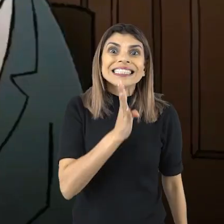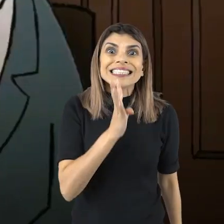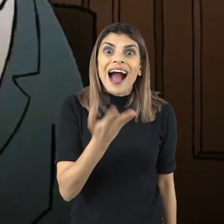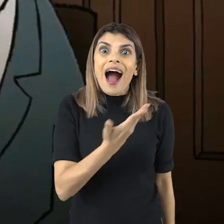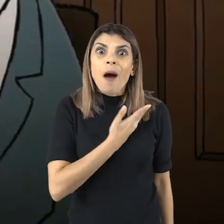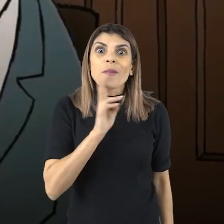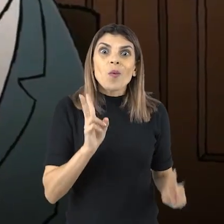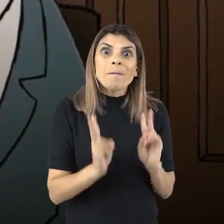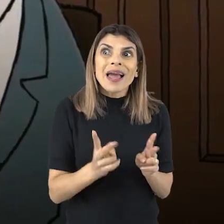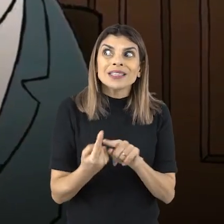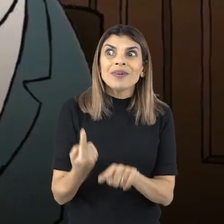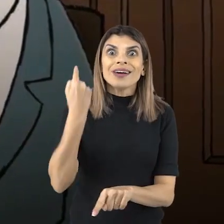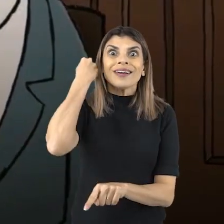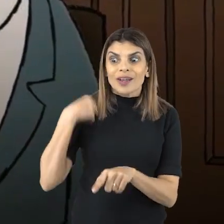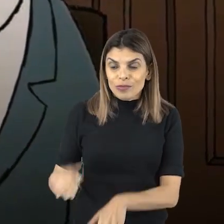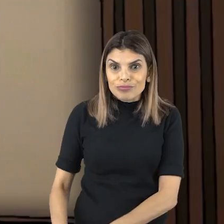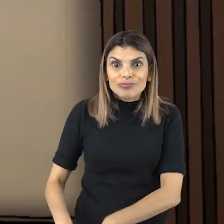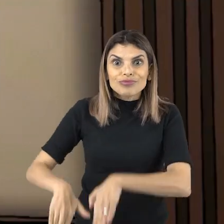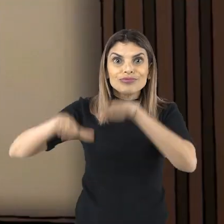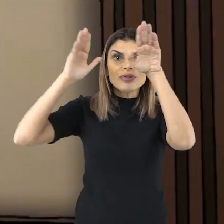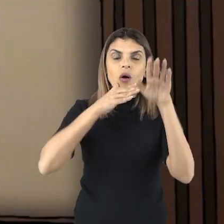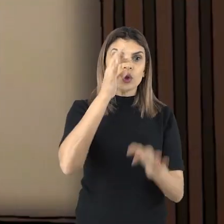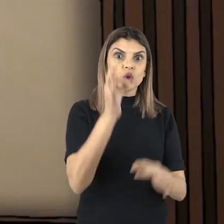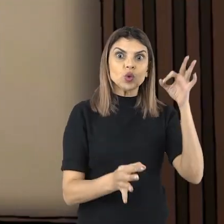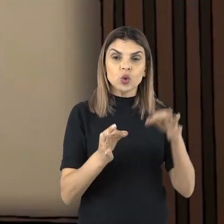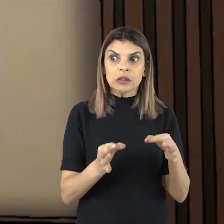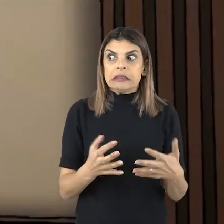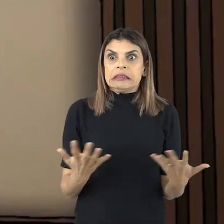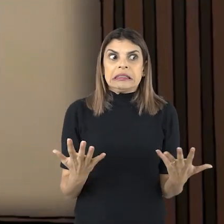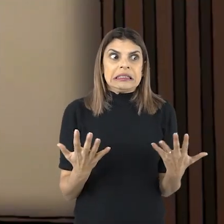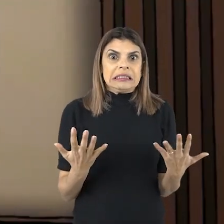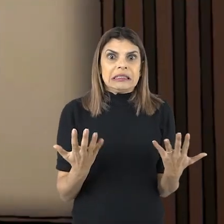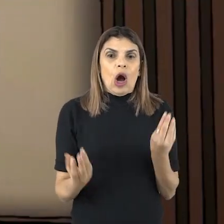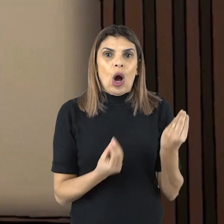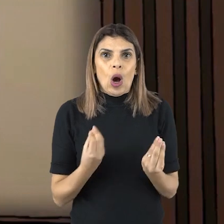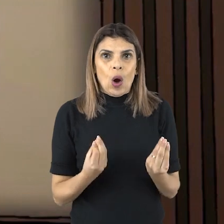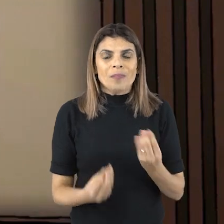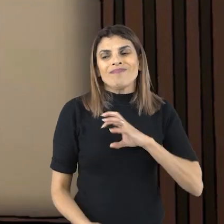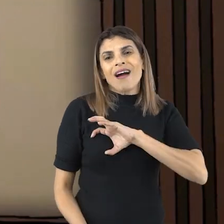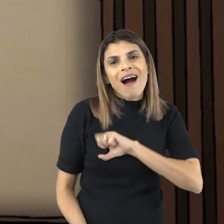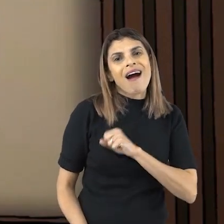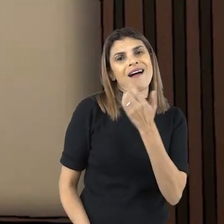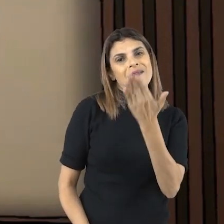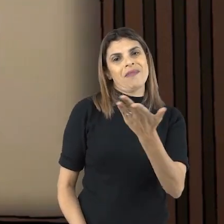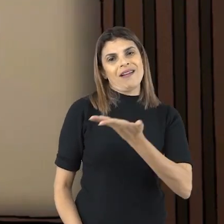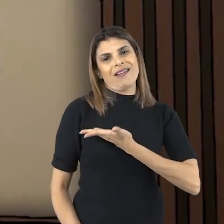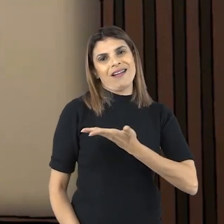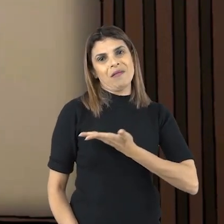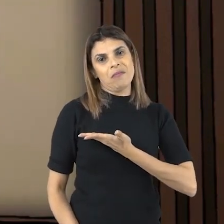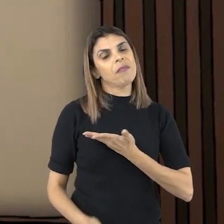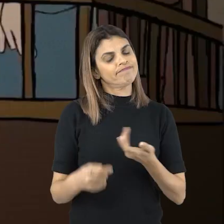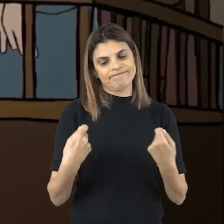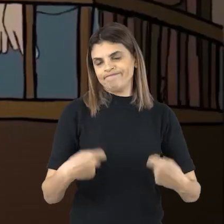o antigo amigo, o juiz. Agora, o juiz estava em um dilema. Amava o seu amigo,